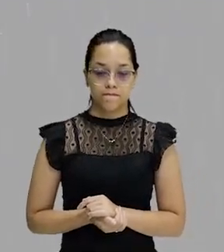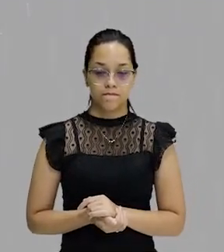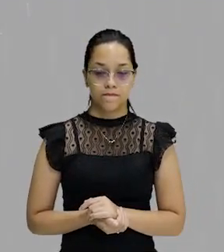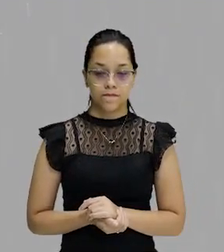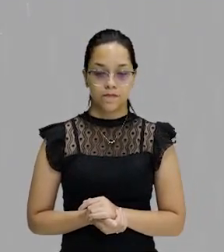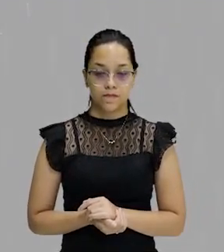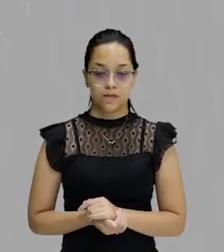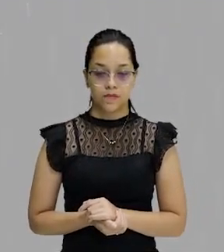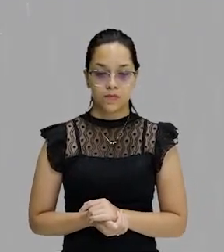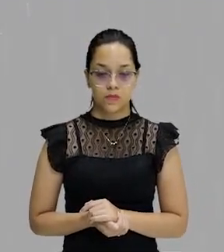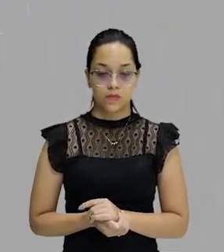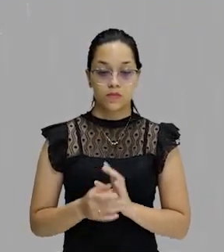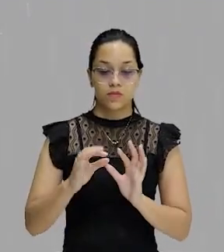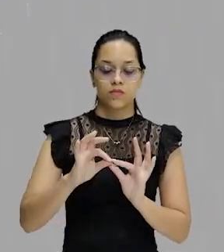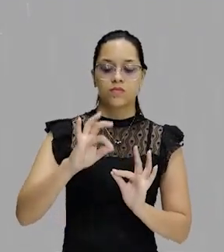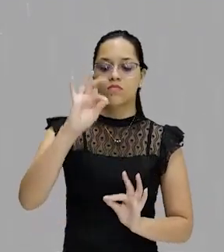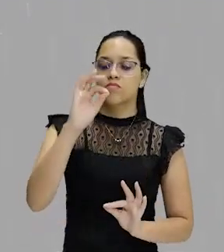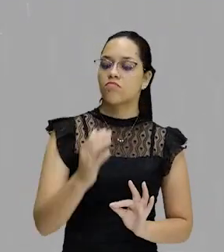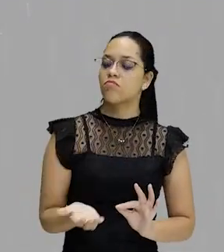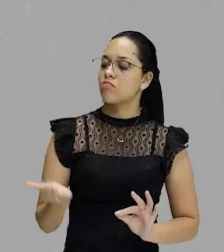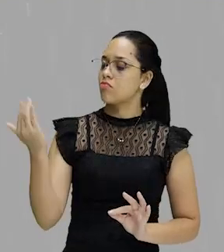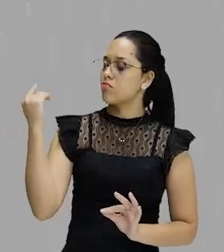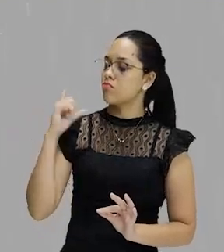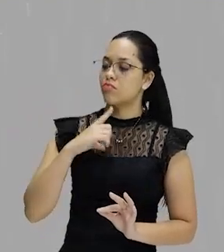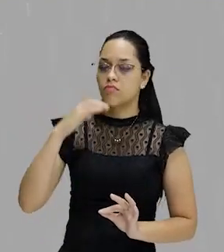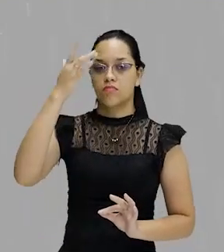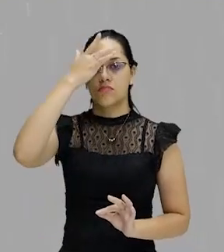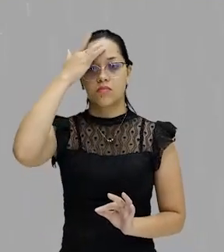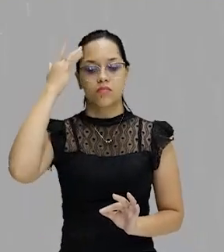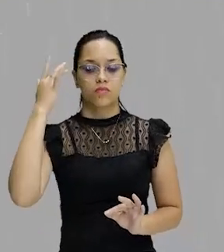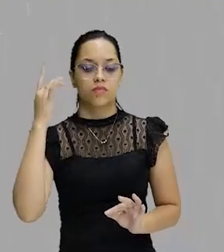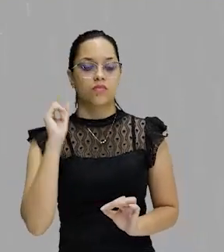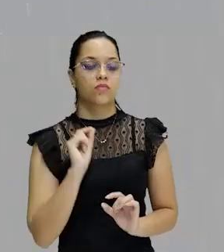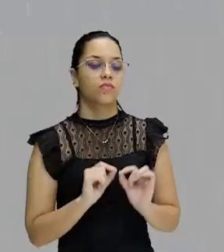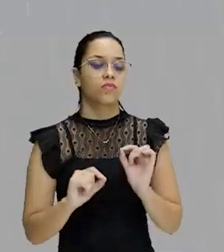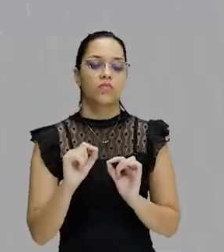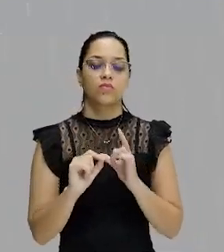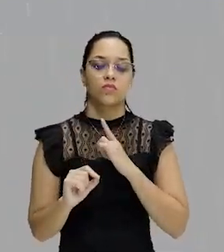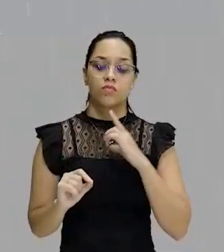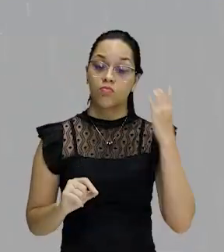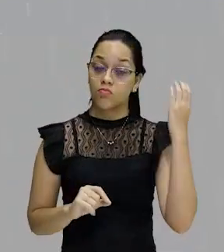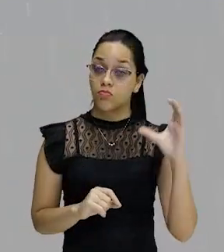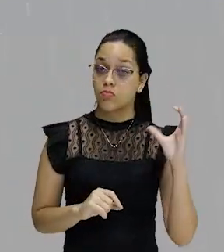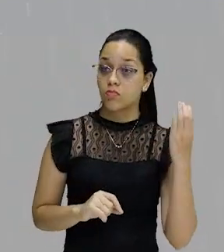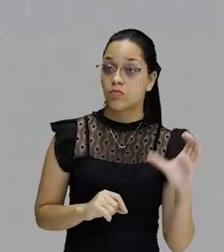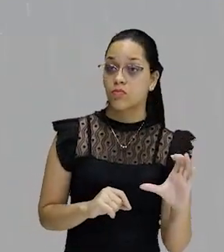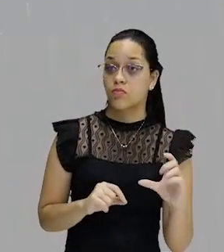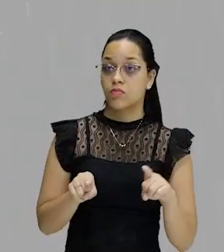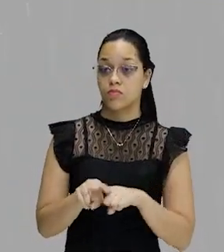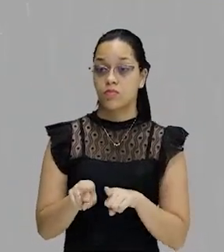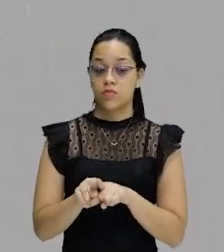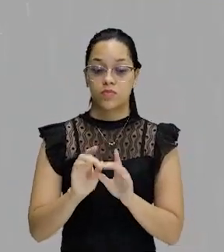época, o espírito empreendedor, o espírito científico, o espírito